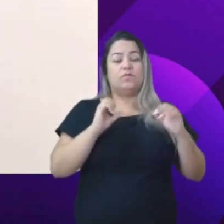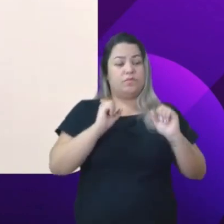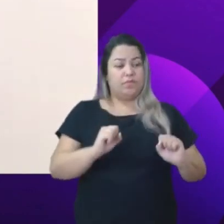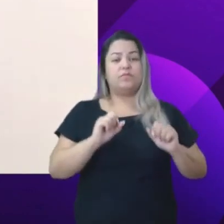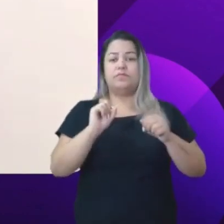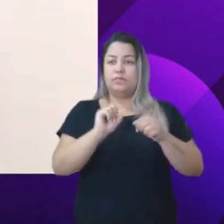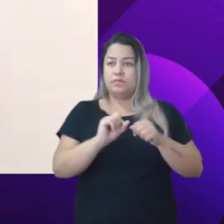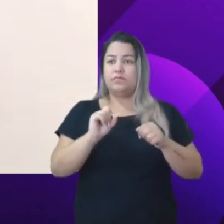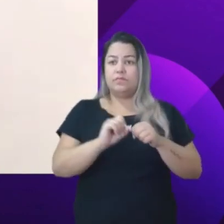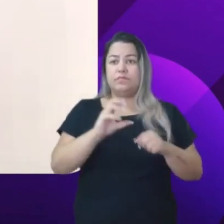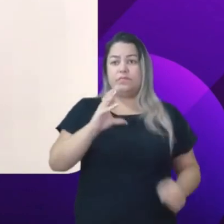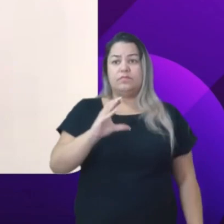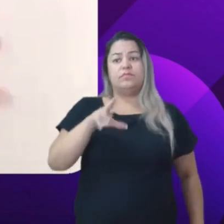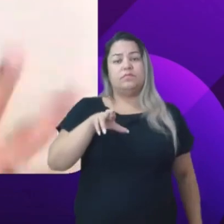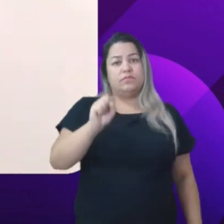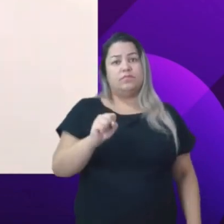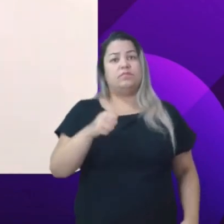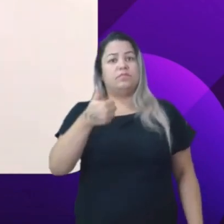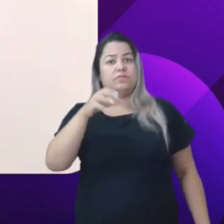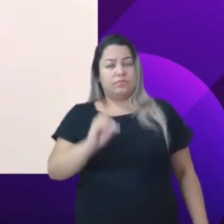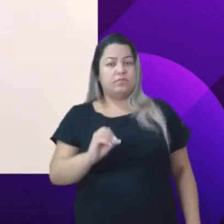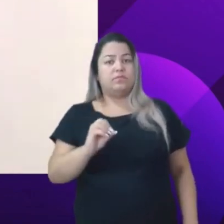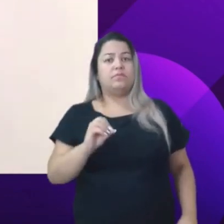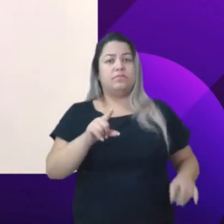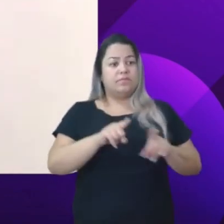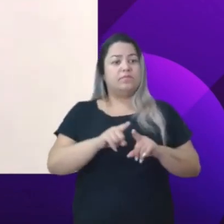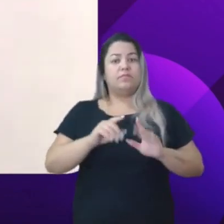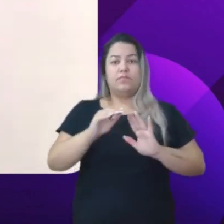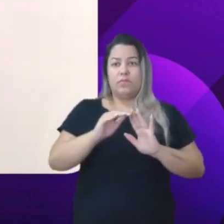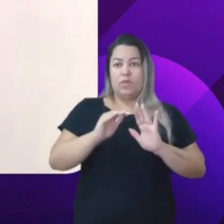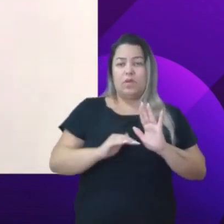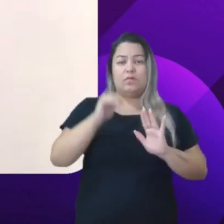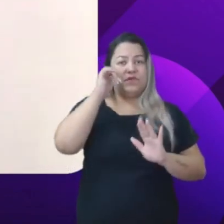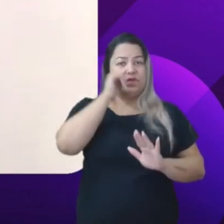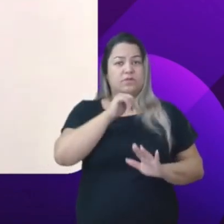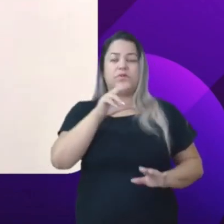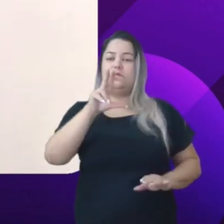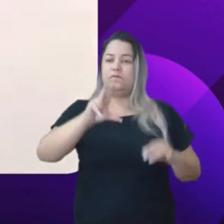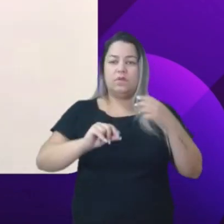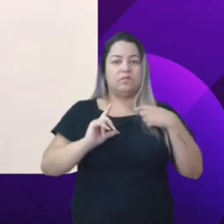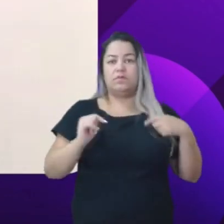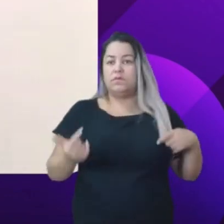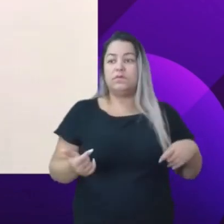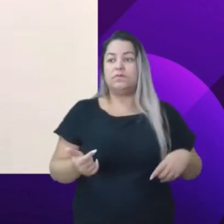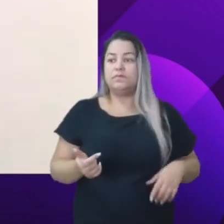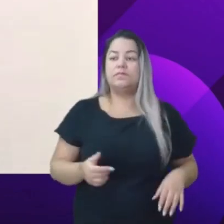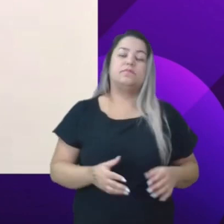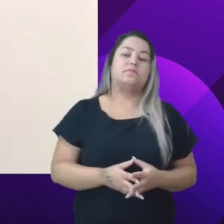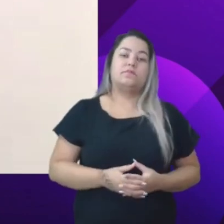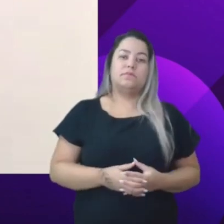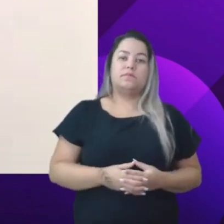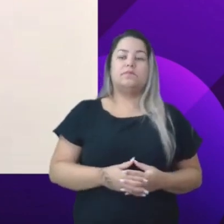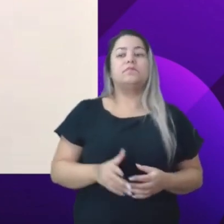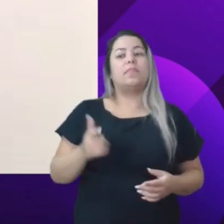esse cadastro no CRAS, a gente pode agendar 10 vagas para mulheres que ainda não fizeram esse agendamento no CRAS.